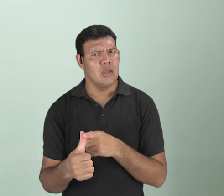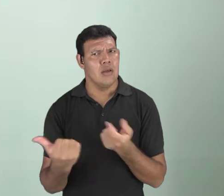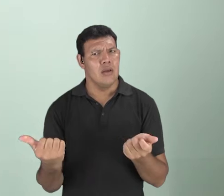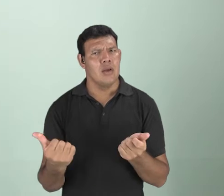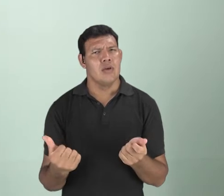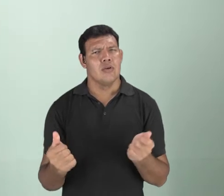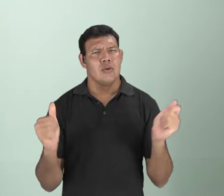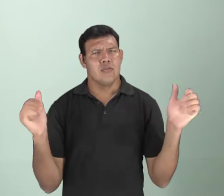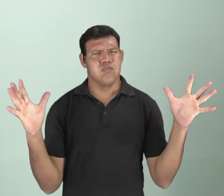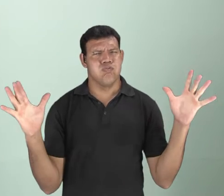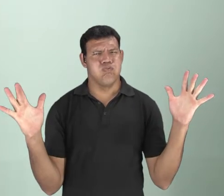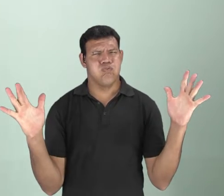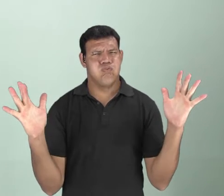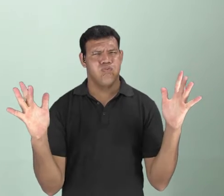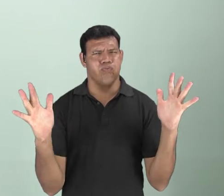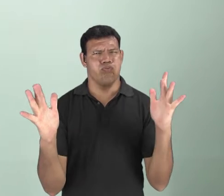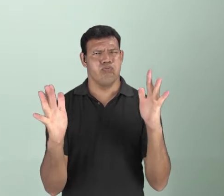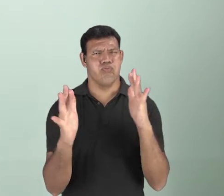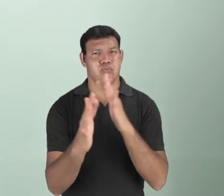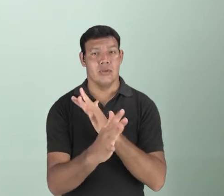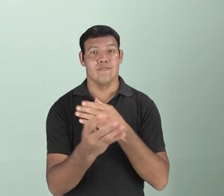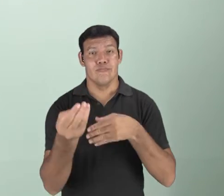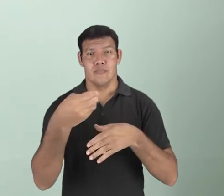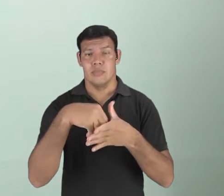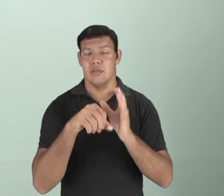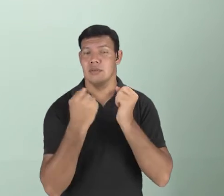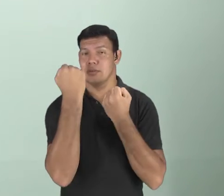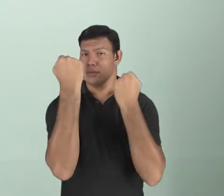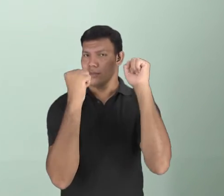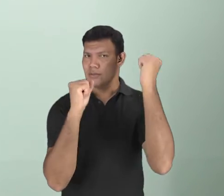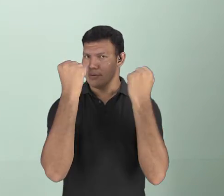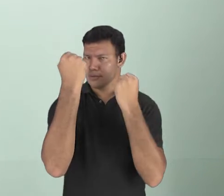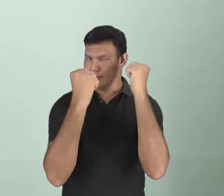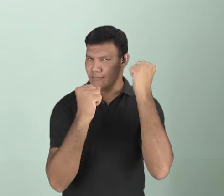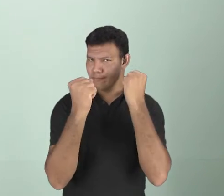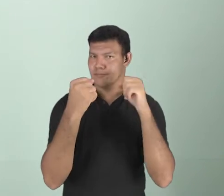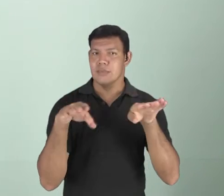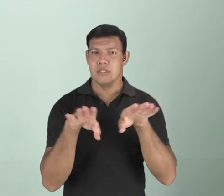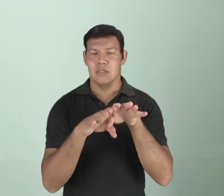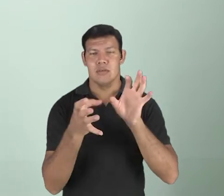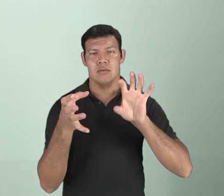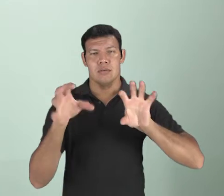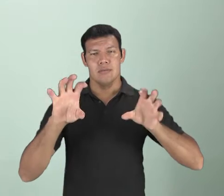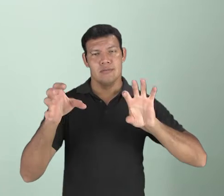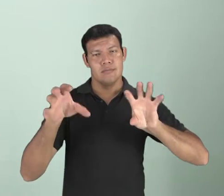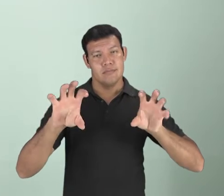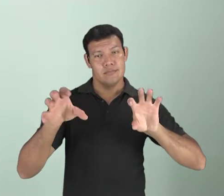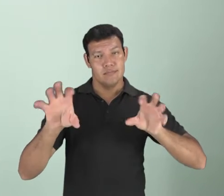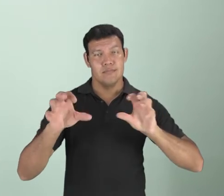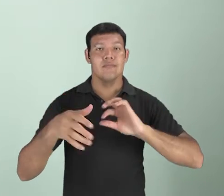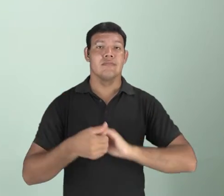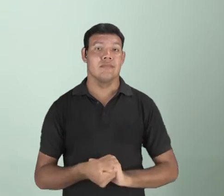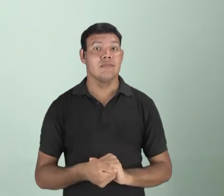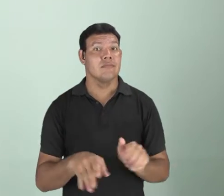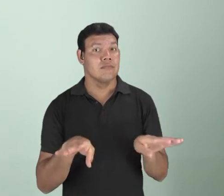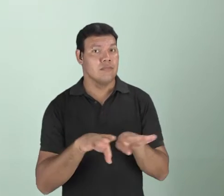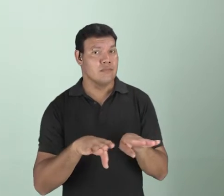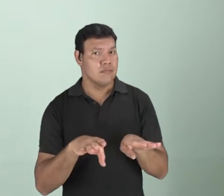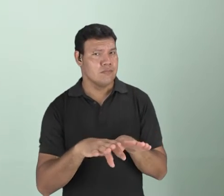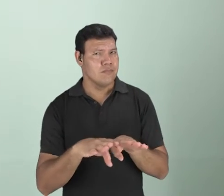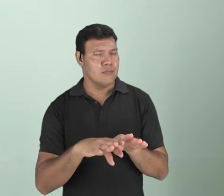produção em massa, ela ocorre nas fábricas e nas indústrias. E foi pontuado que a